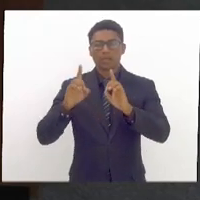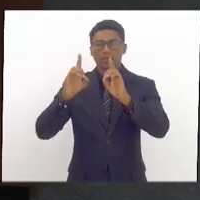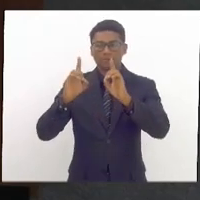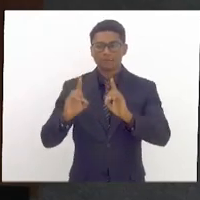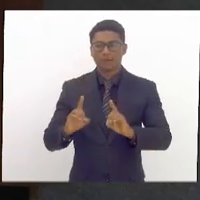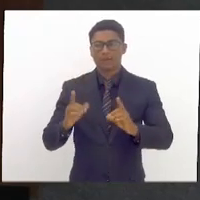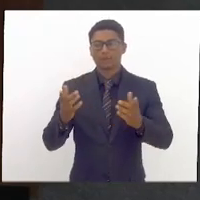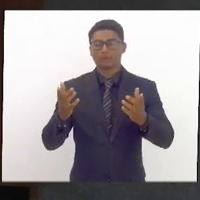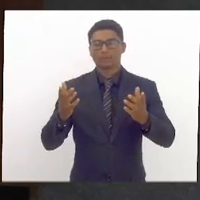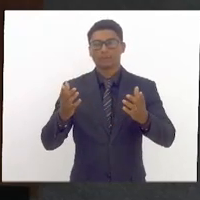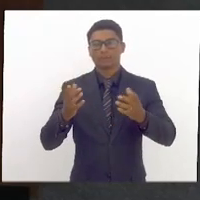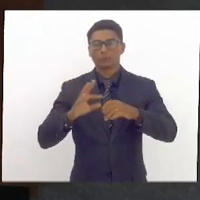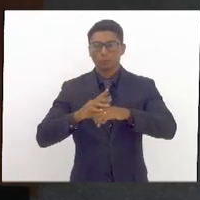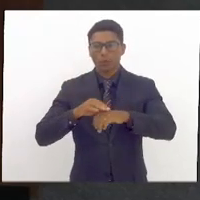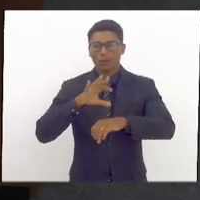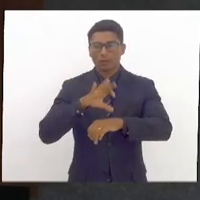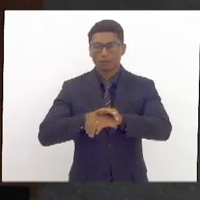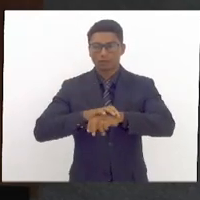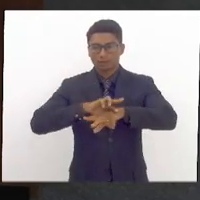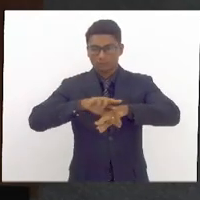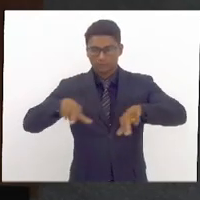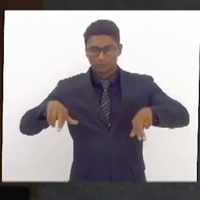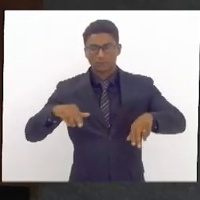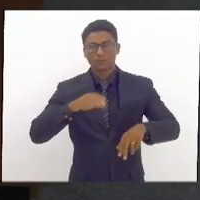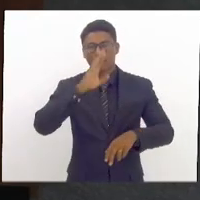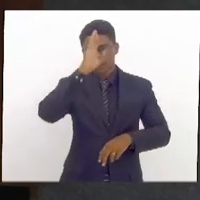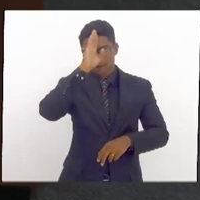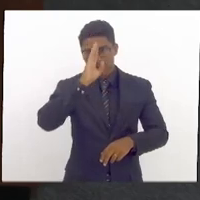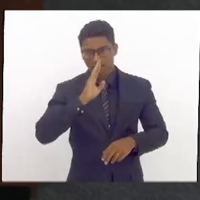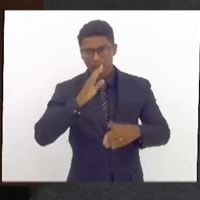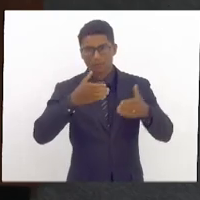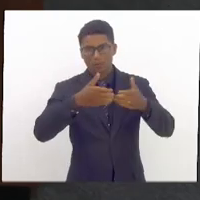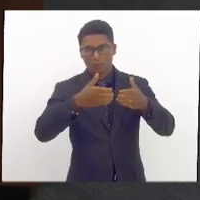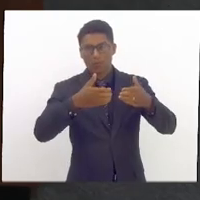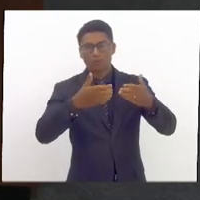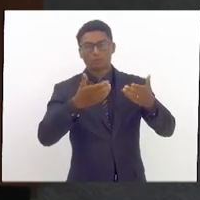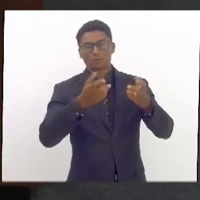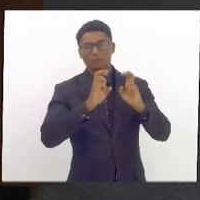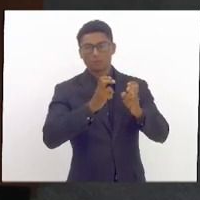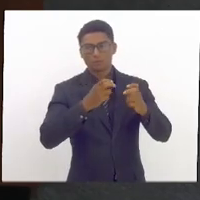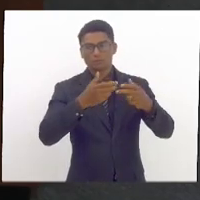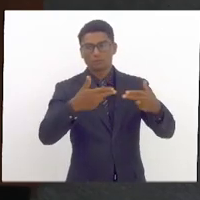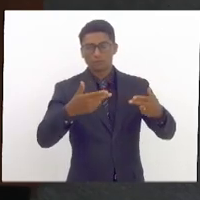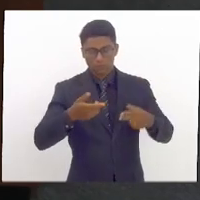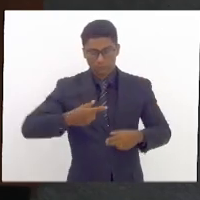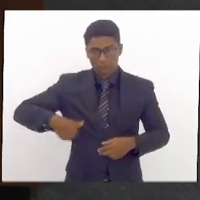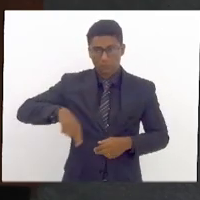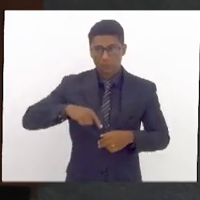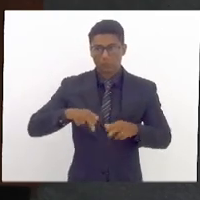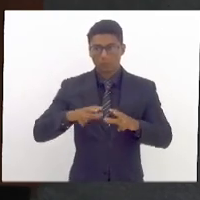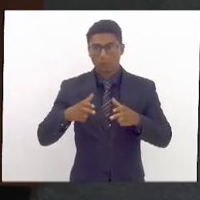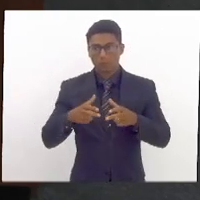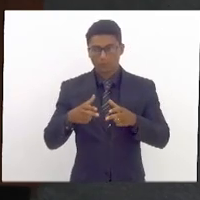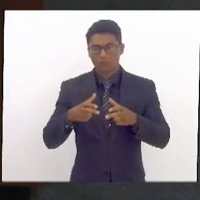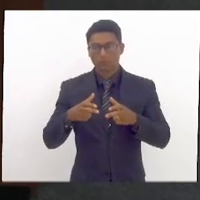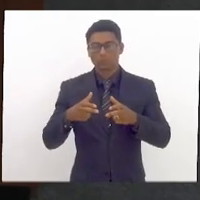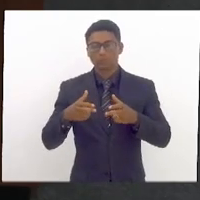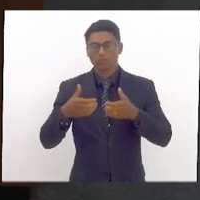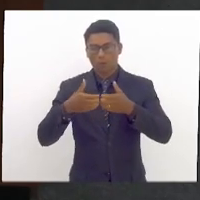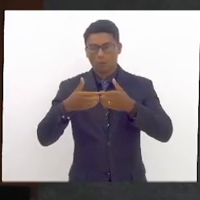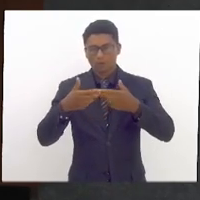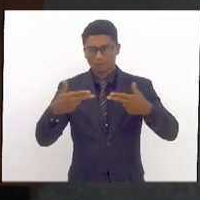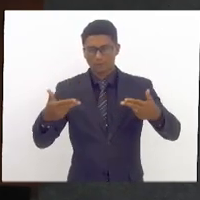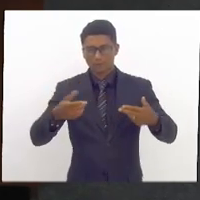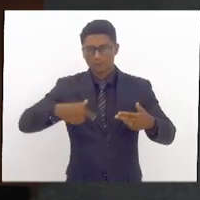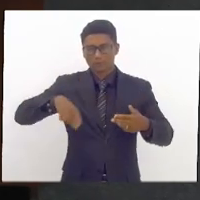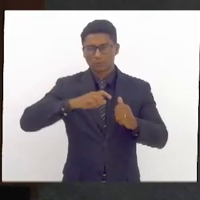que a pessoa possa ter. Então, pela Comissão de Transporte, a gente acompanha a CCJ